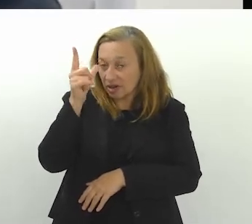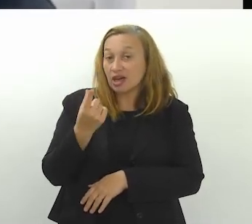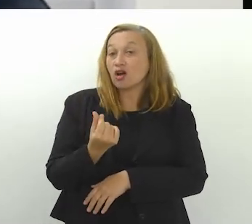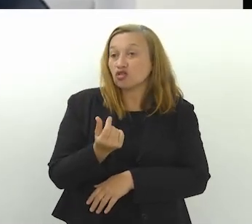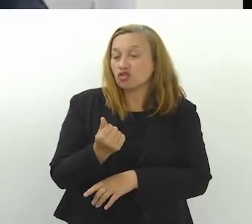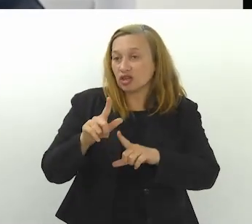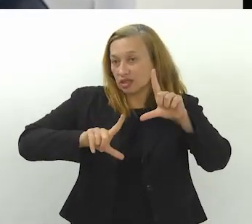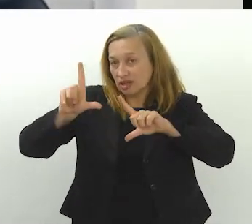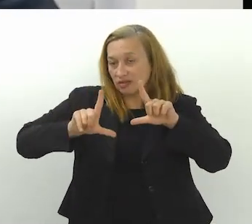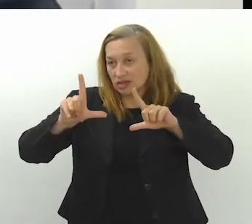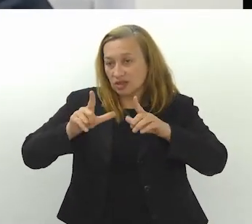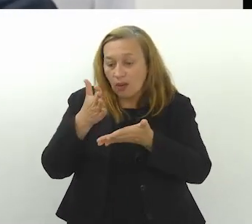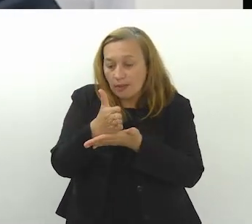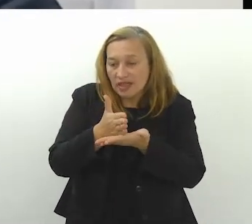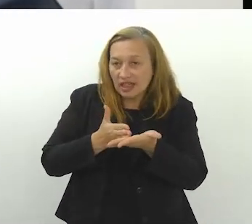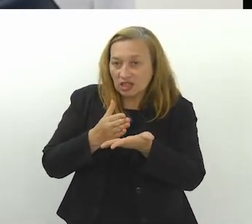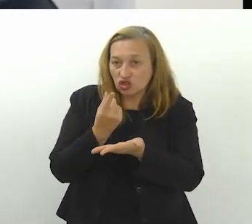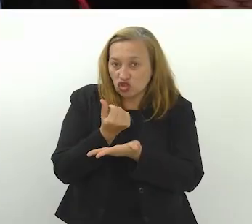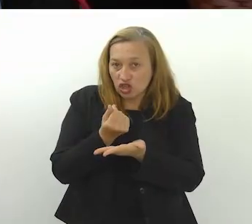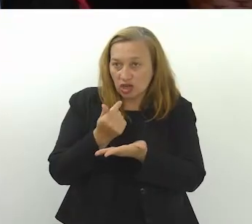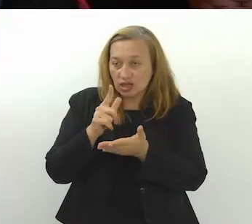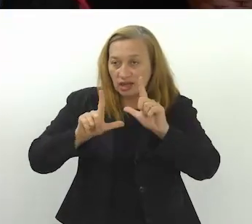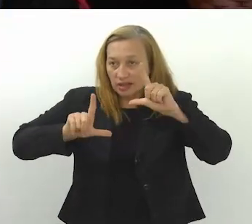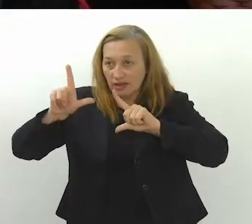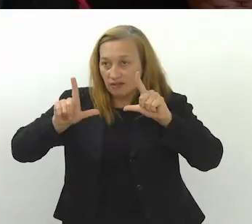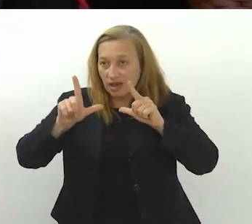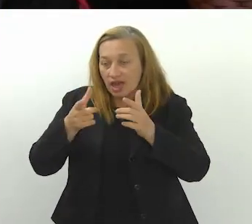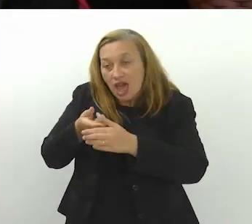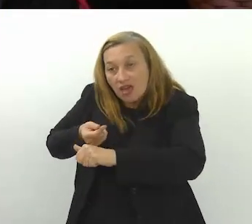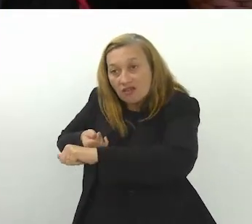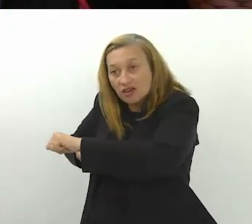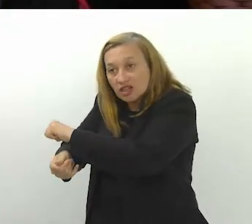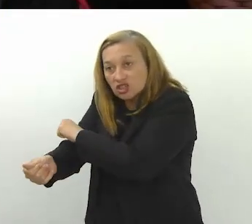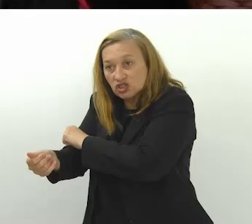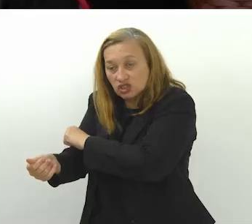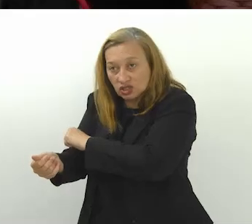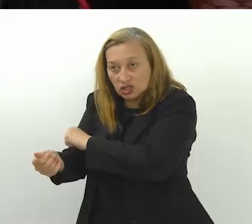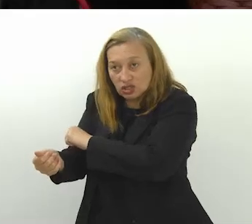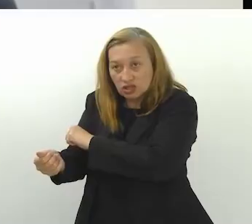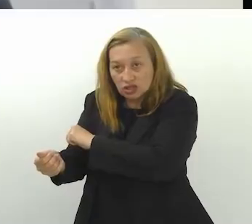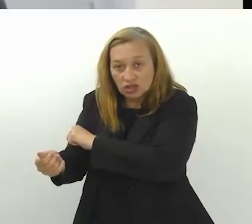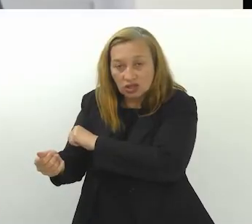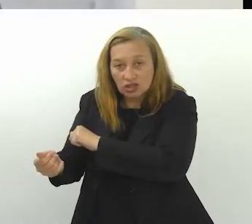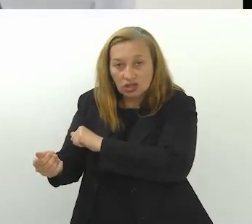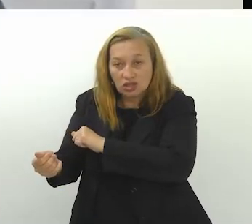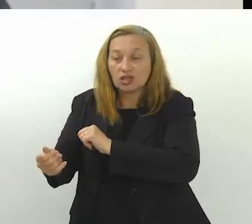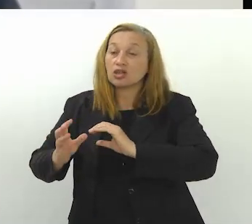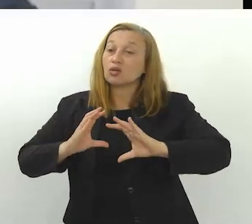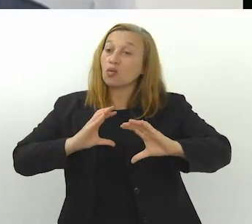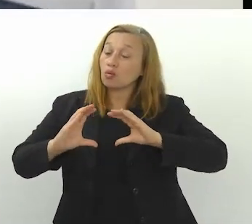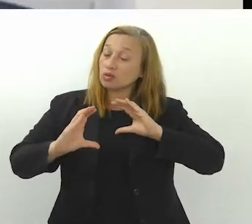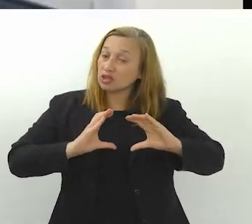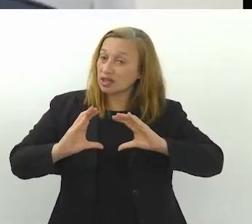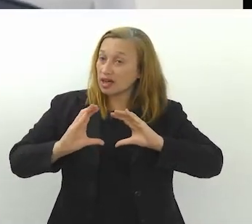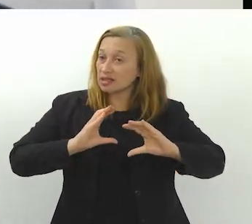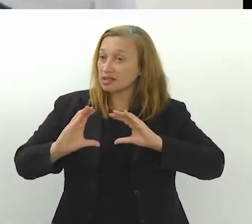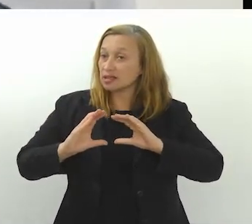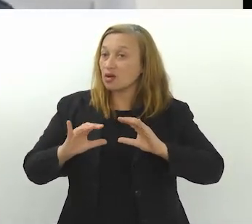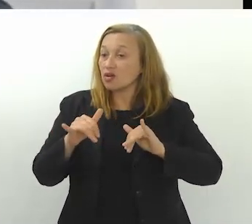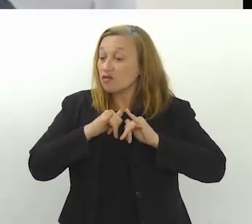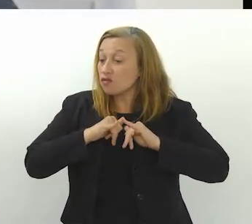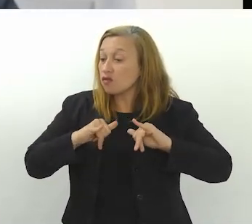do dinheiro da televisão. Parte do dinheiro da televisão é investido, né, em mediação de conflito, é investido